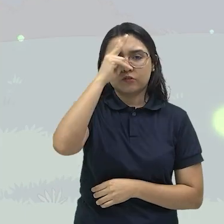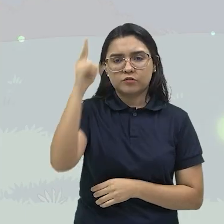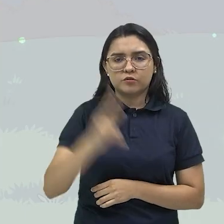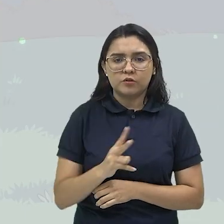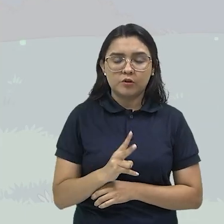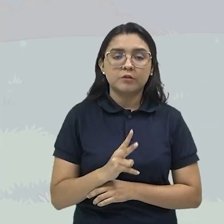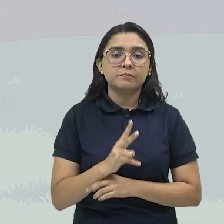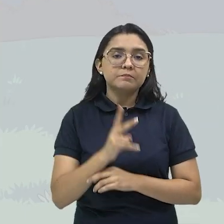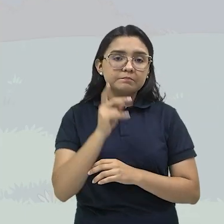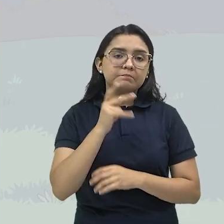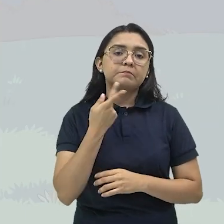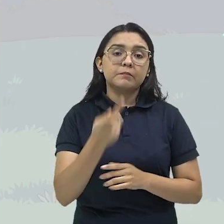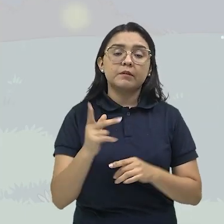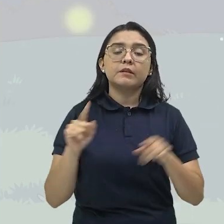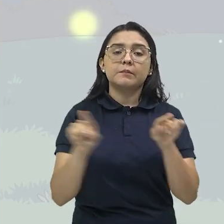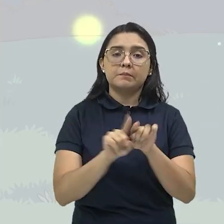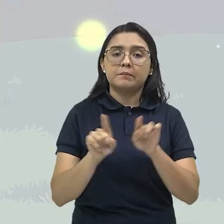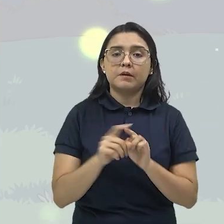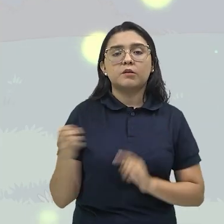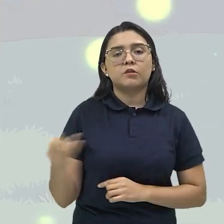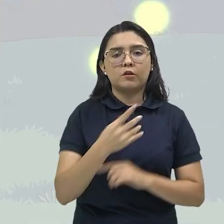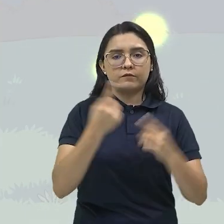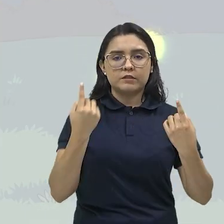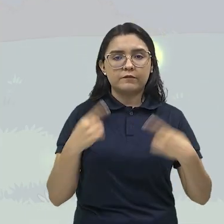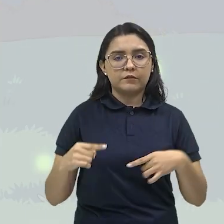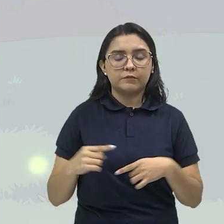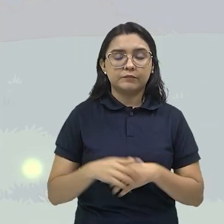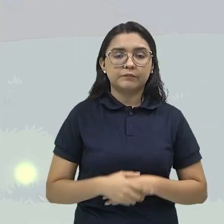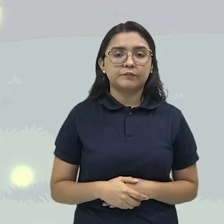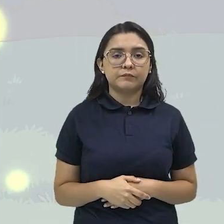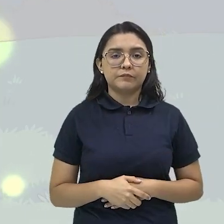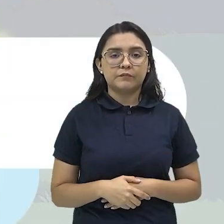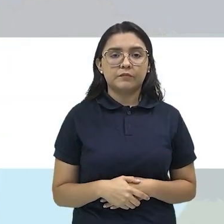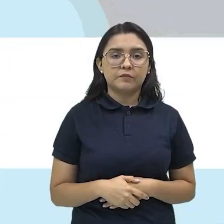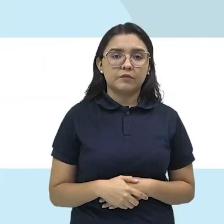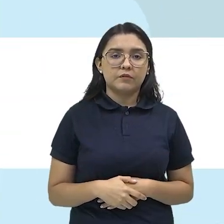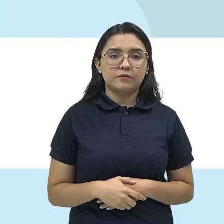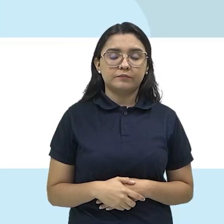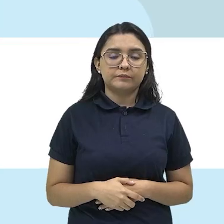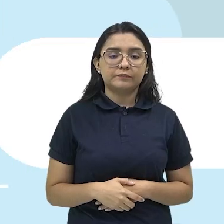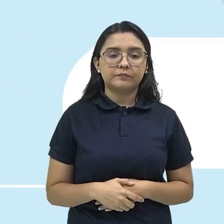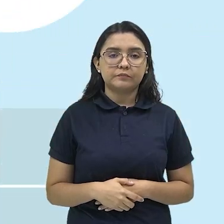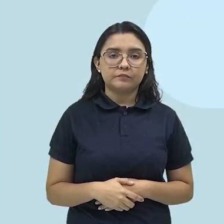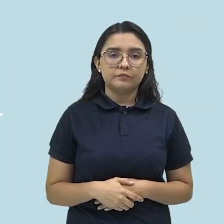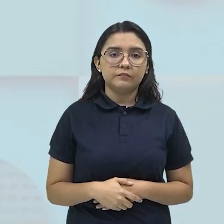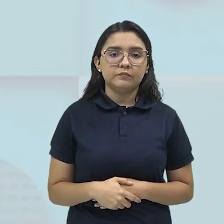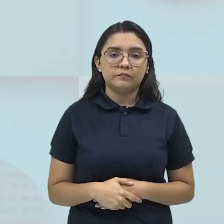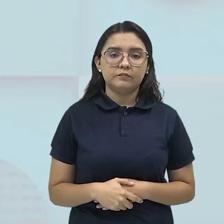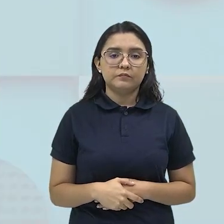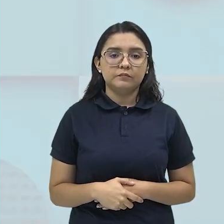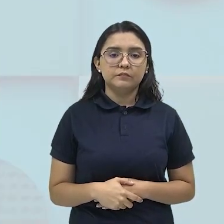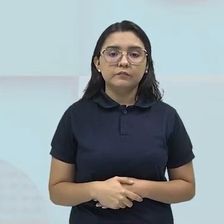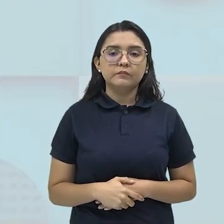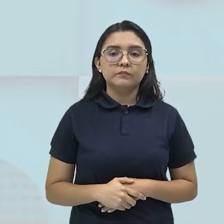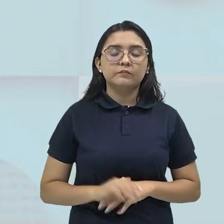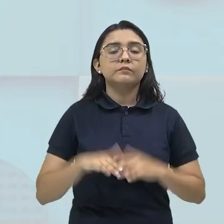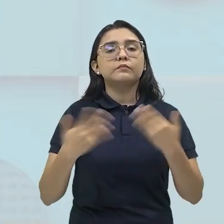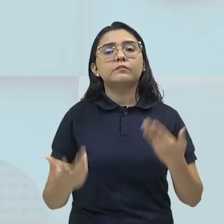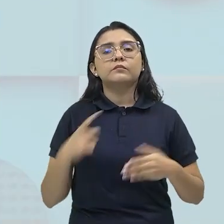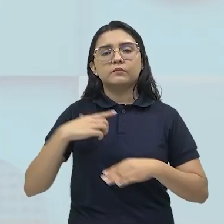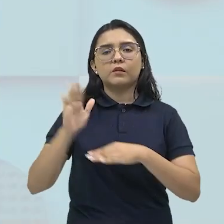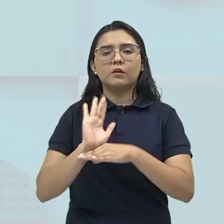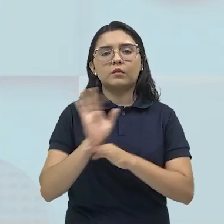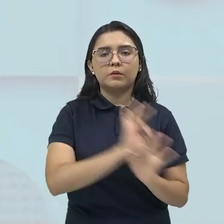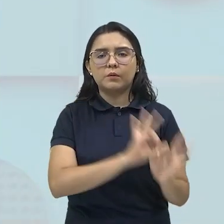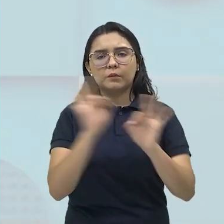e muitos desafios pela frente. O vídeo ajuda a entender